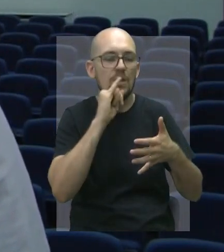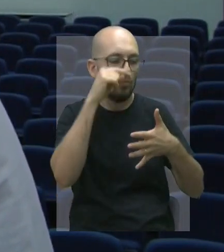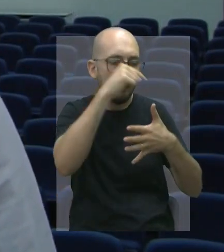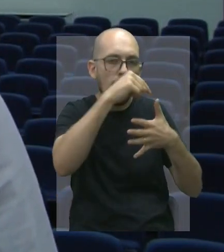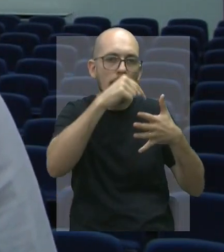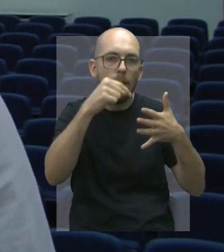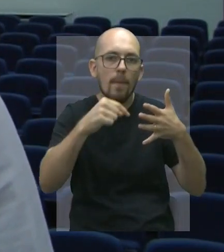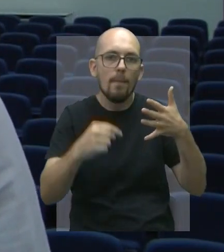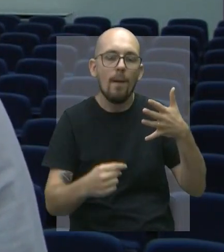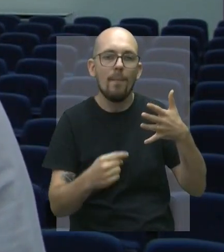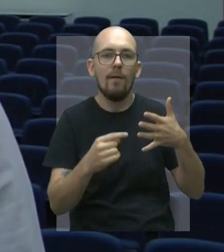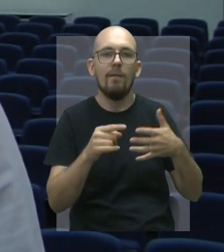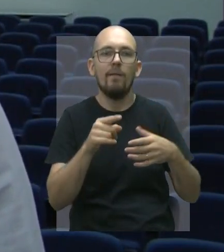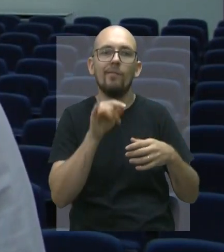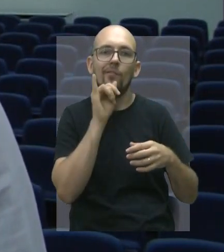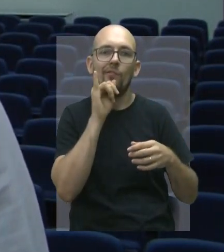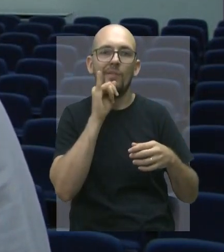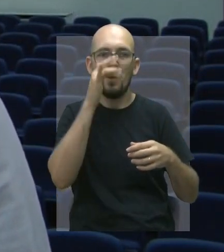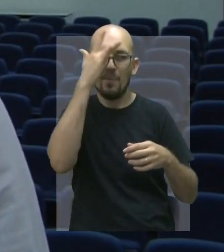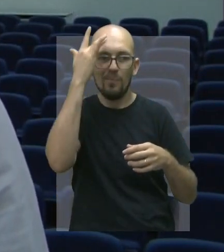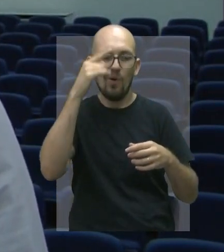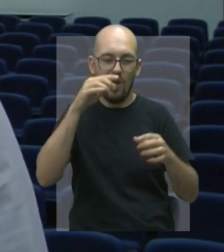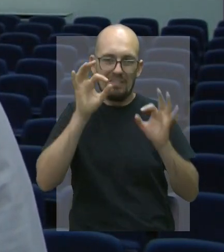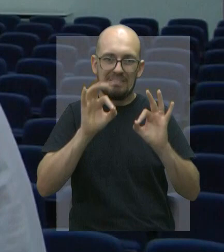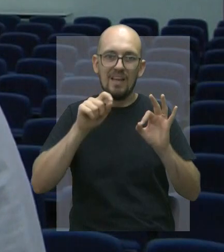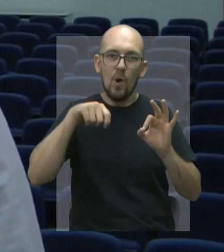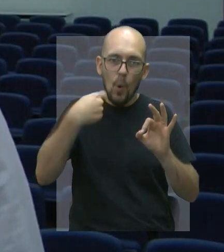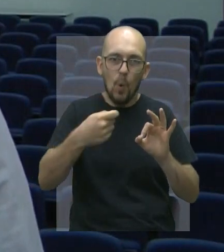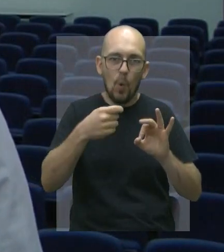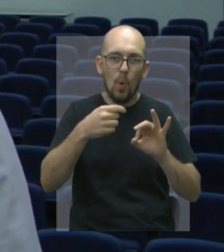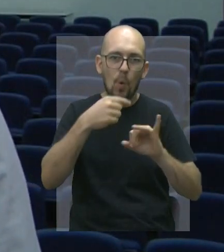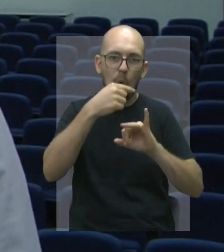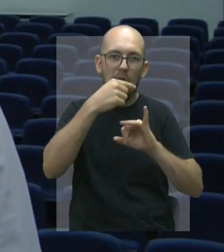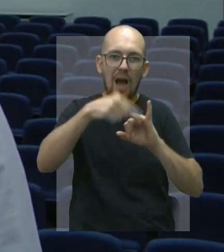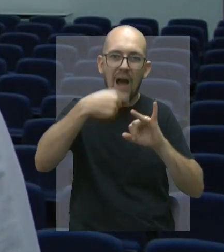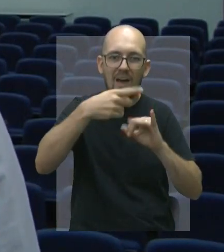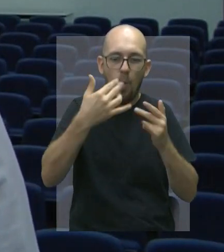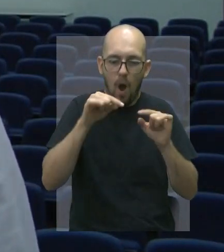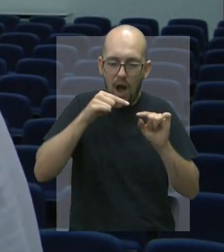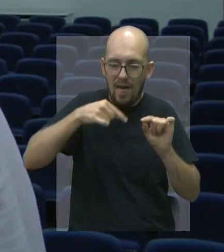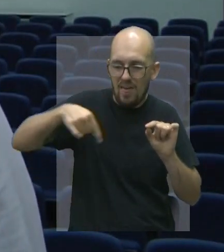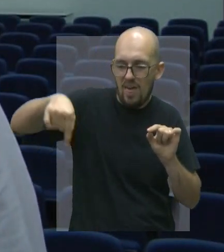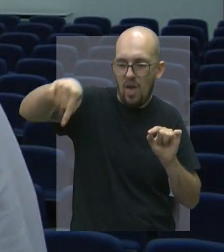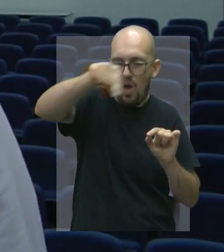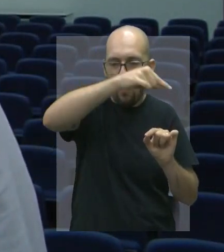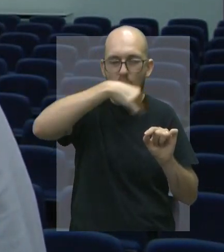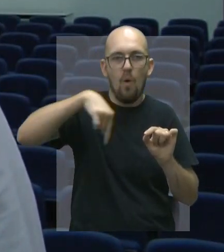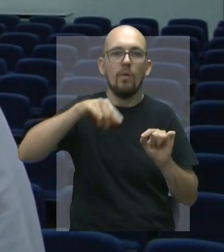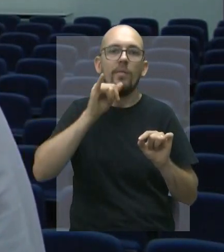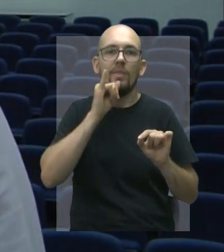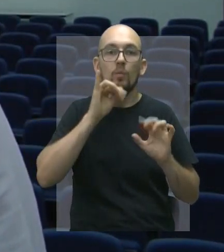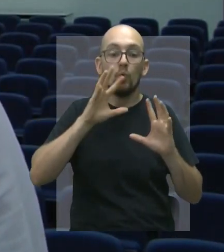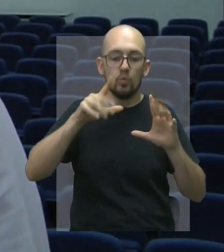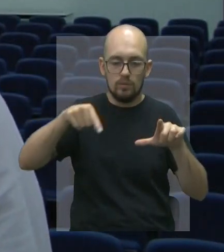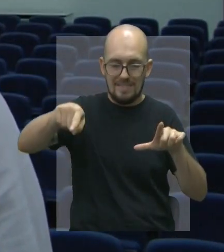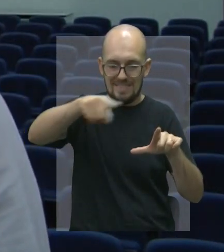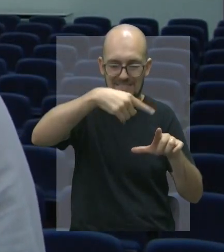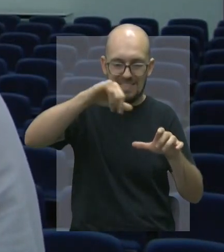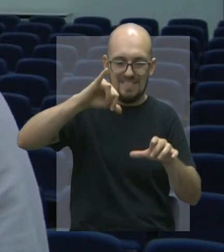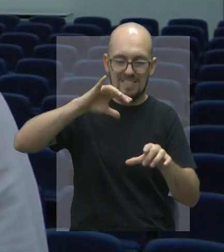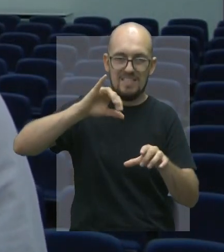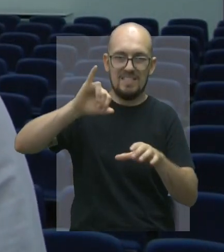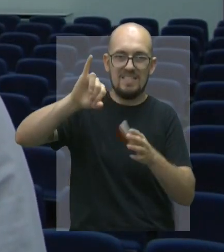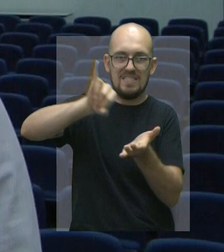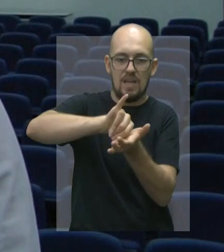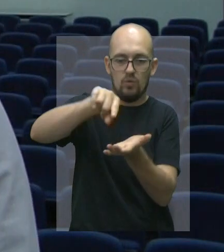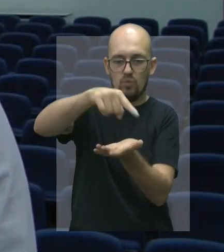ele passa, né? Ele faz um anel mesmo nessa área central da cidade, né? Ligando todas essas áreas da cidade. Eu vou dar